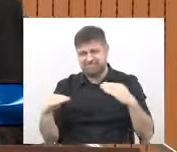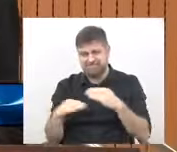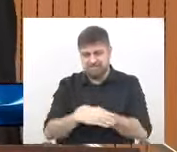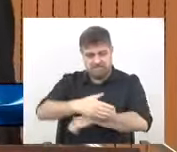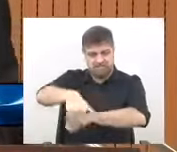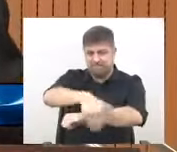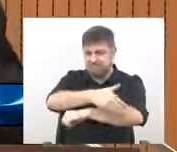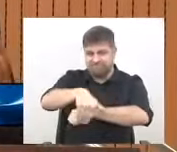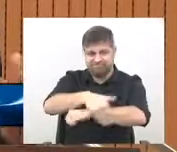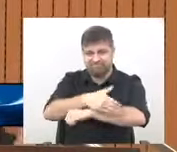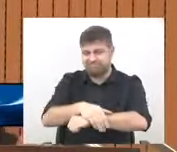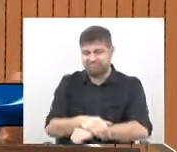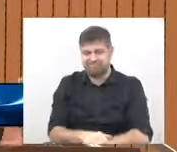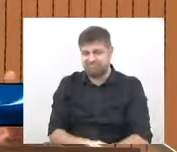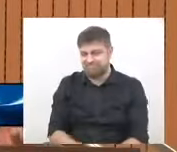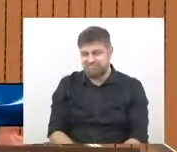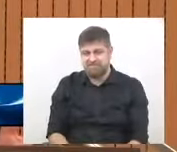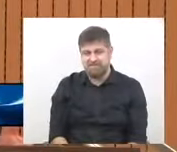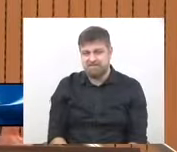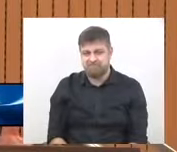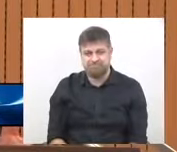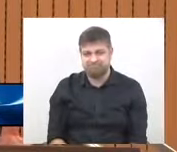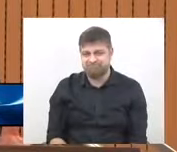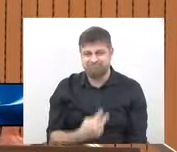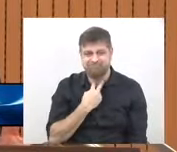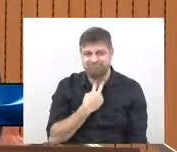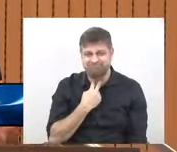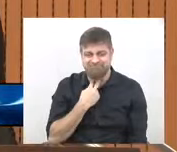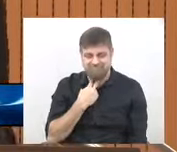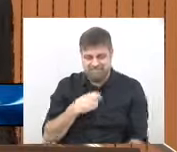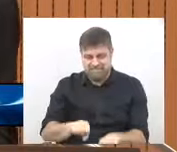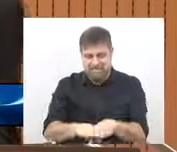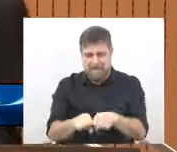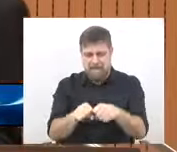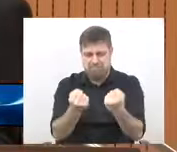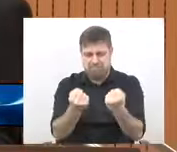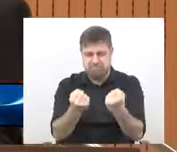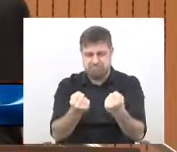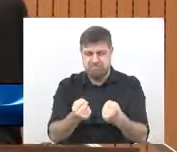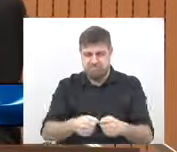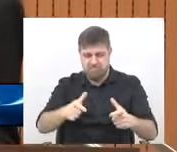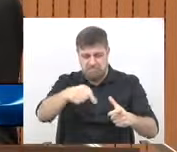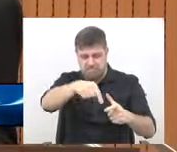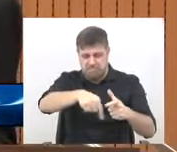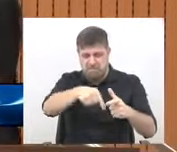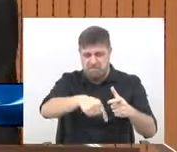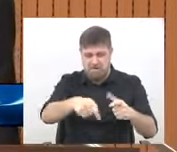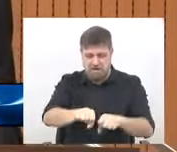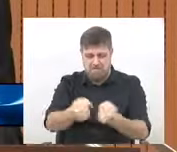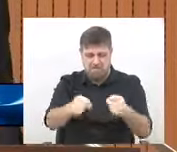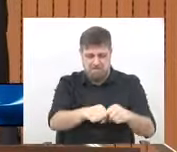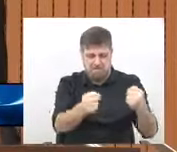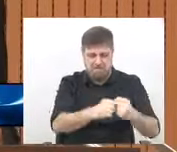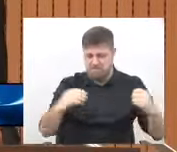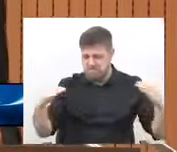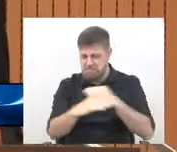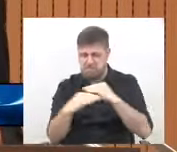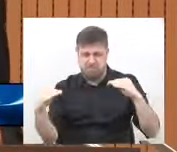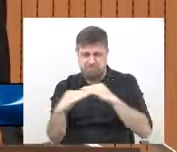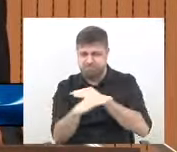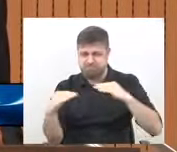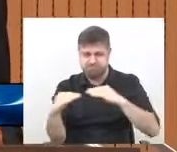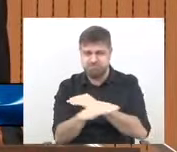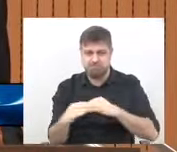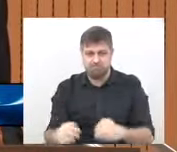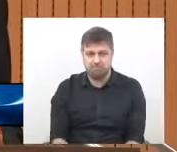foram feitas preparadas para esse tipo de movimento que tem lá.